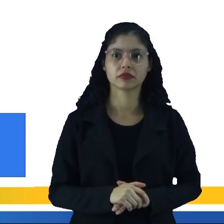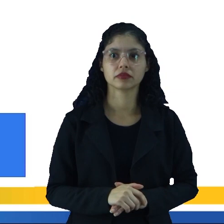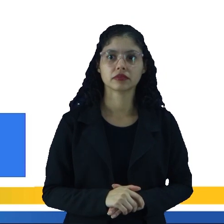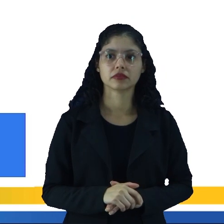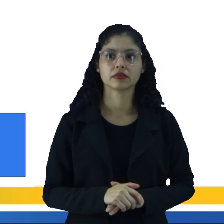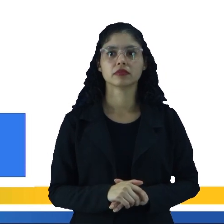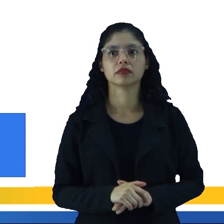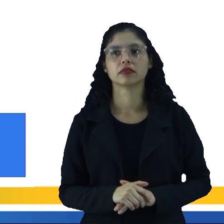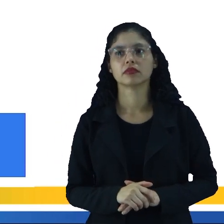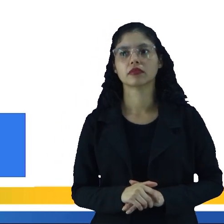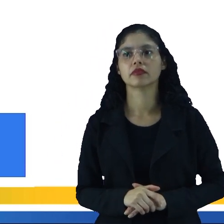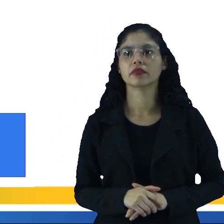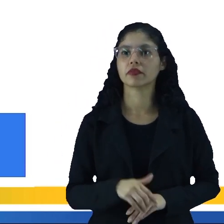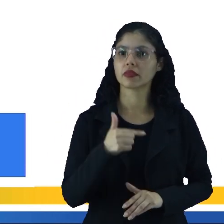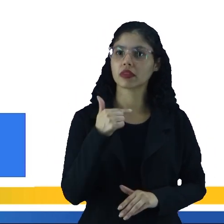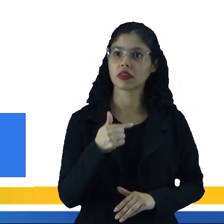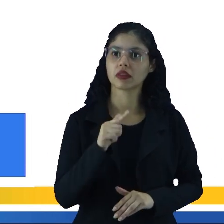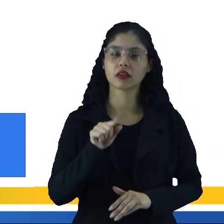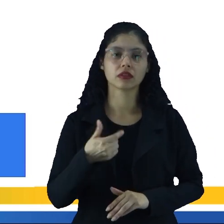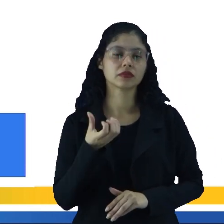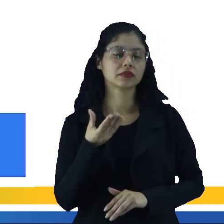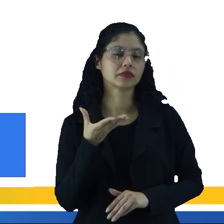litro custa R$